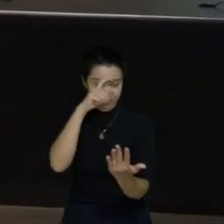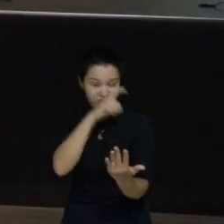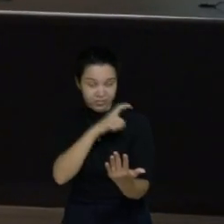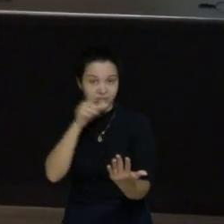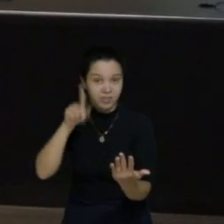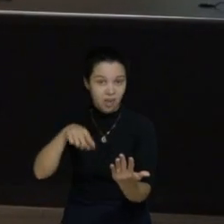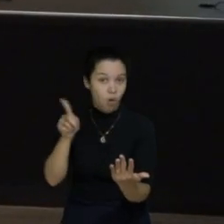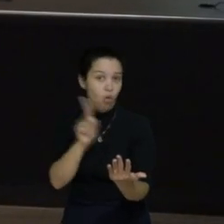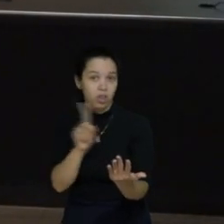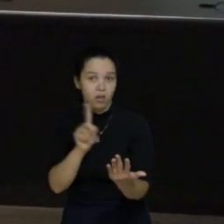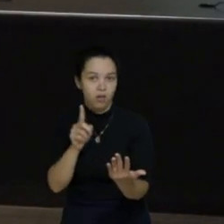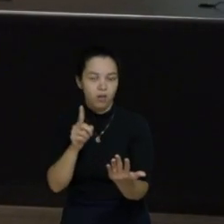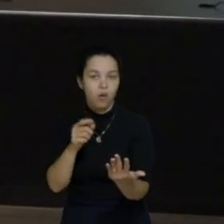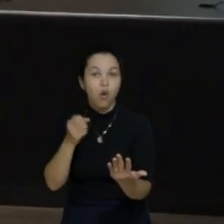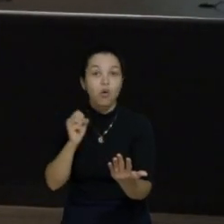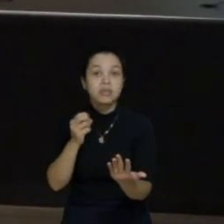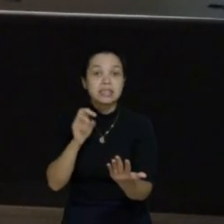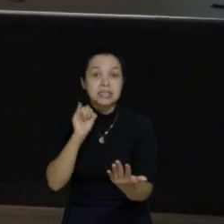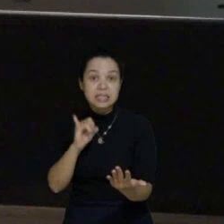a questão